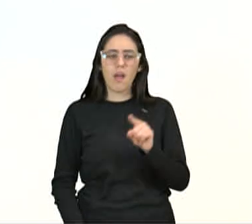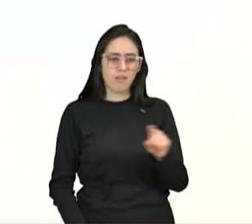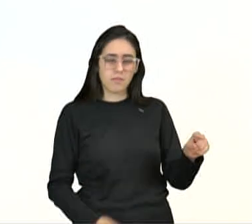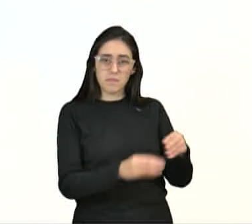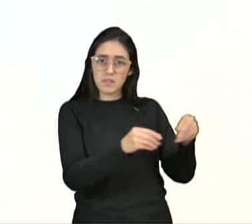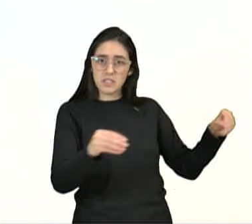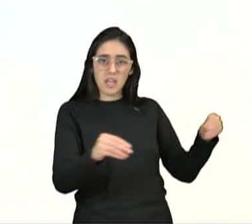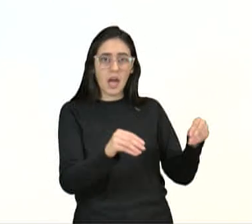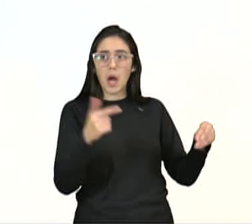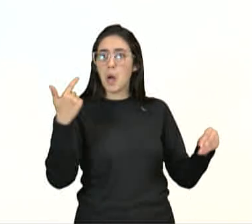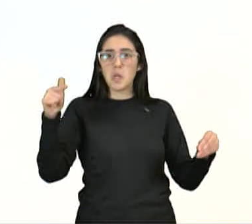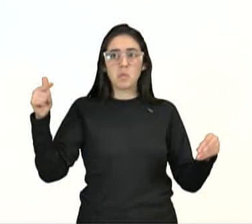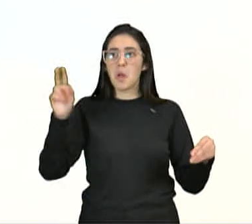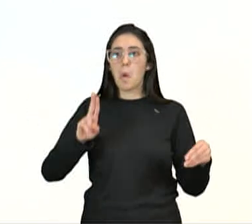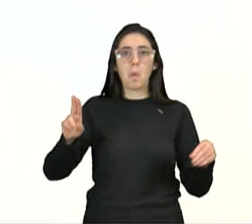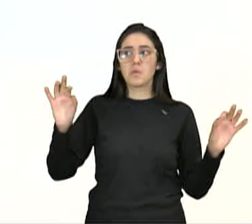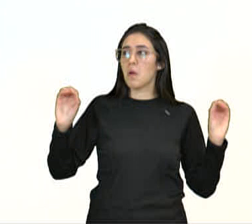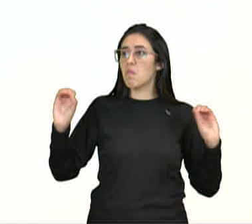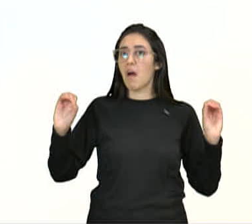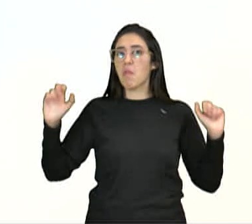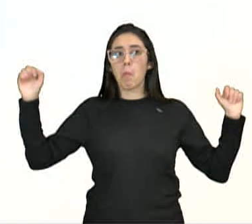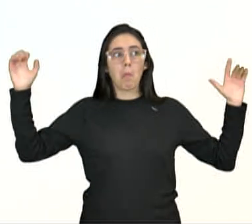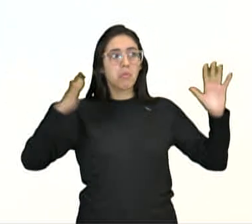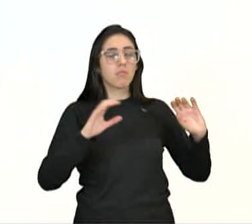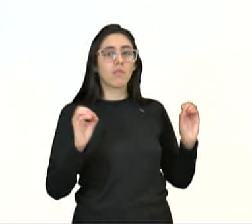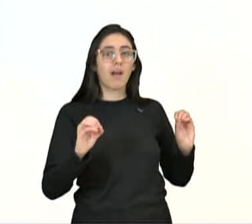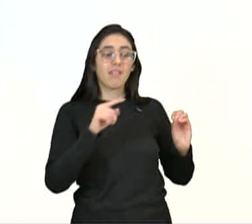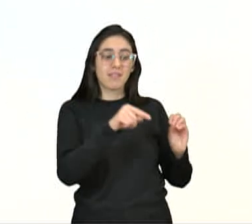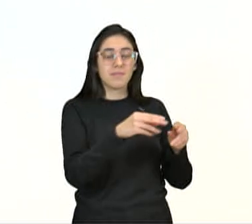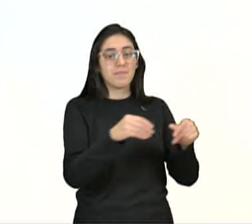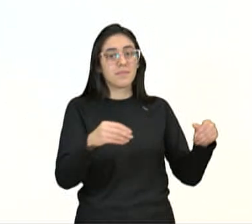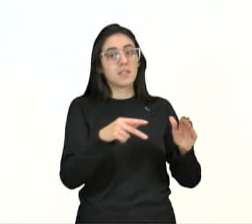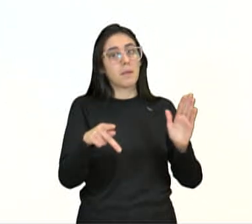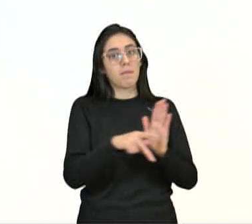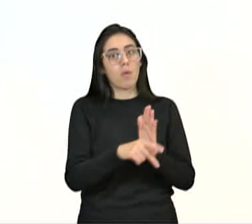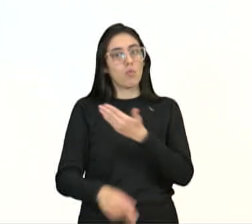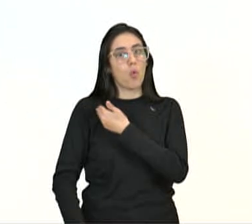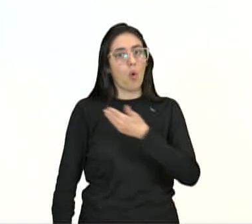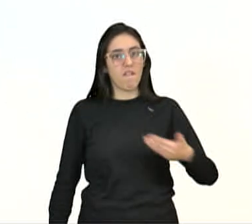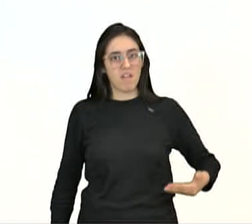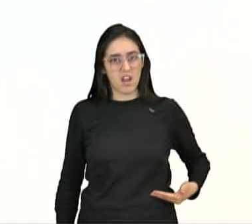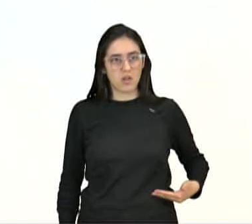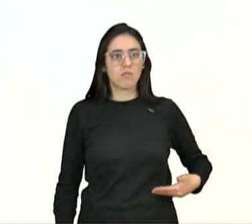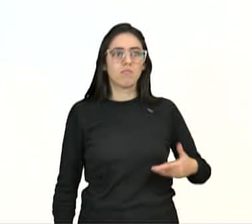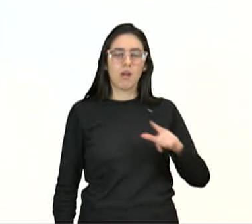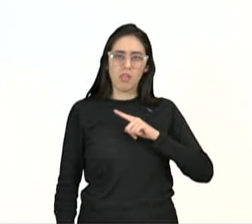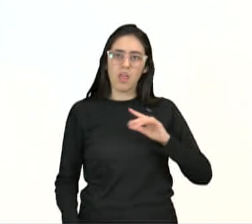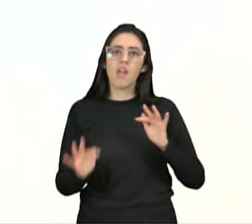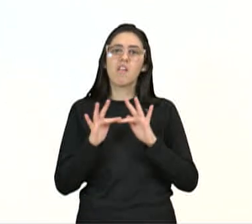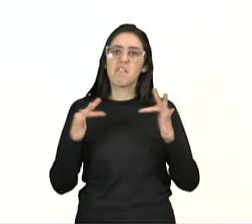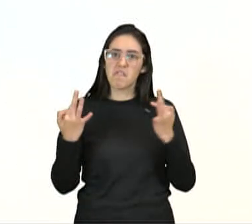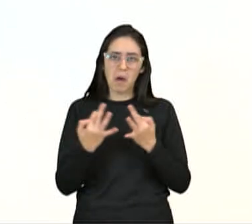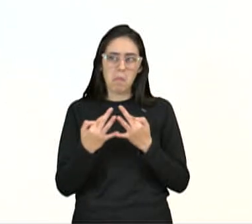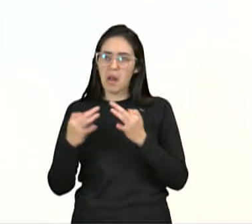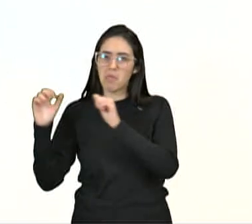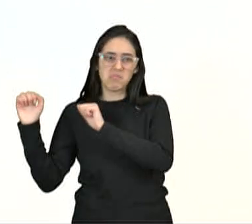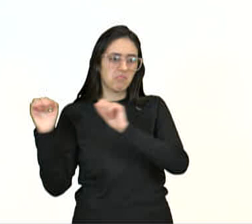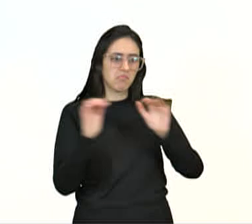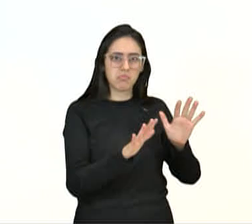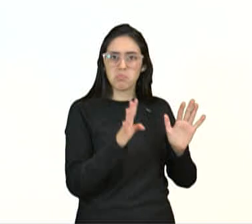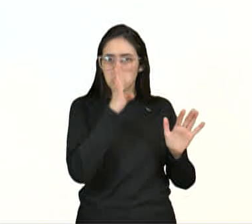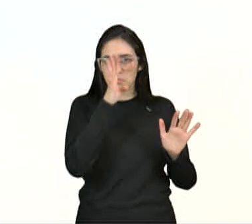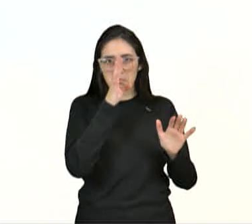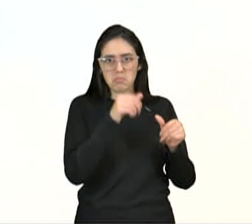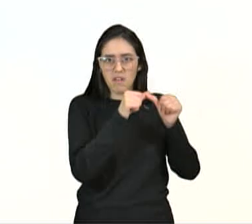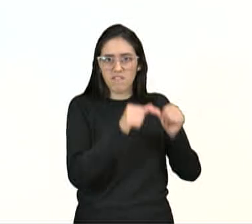sendo utilizadas e que pertencem ao governo. Então, eles vão ocupando, tomando posse, por isso poceiros,